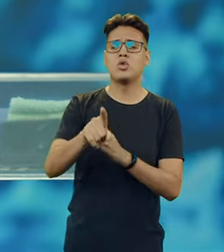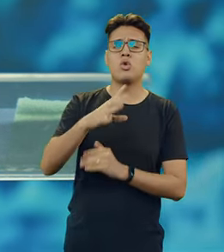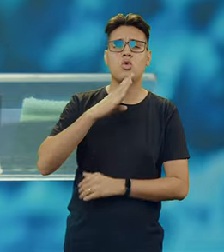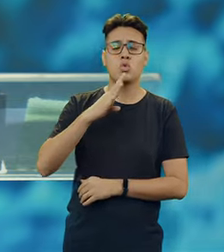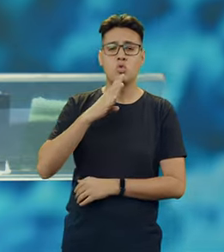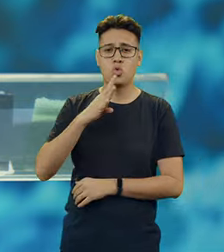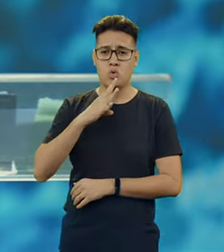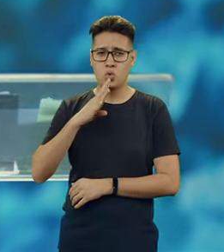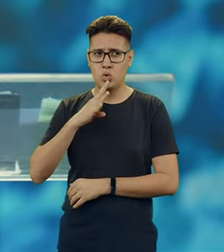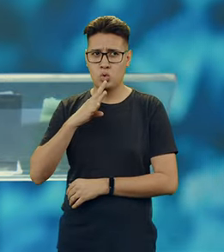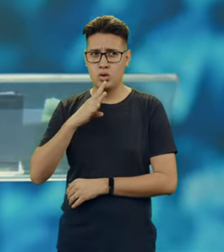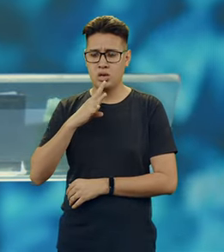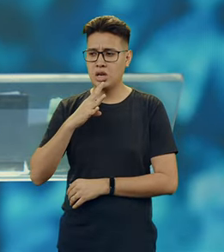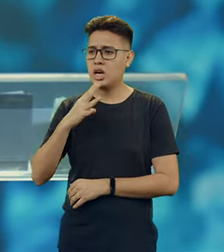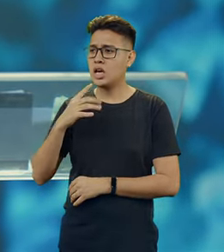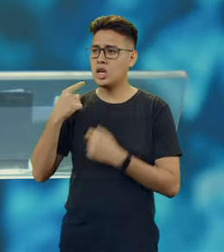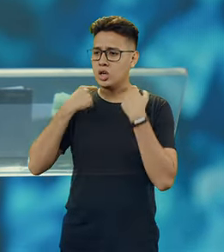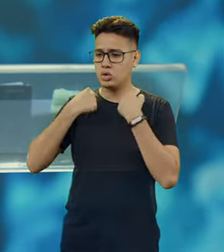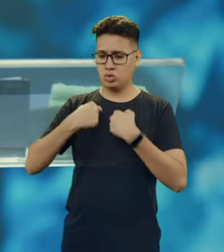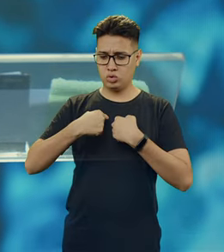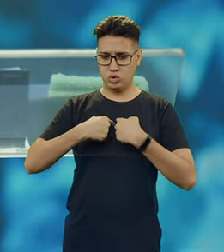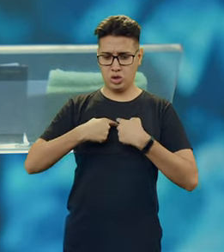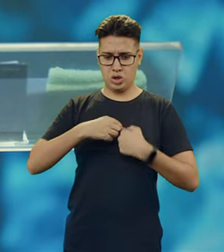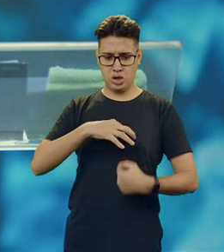Sabe de quem é esse cordão?